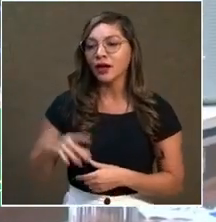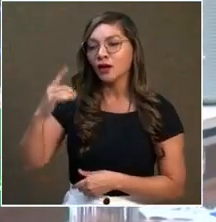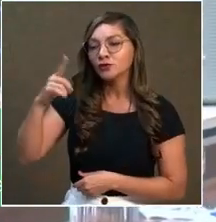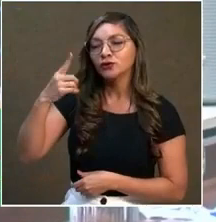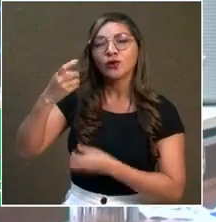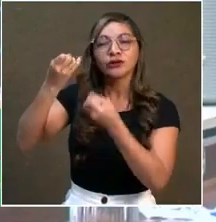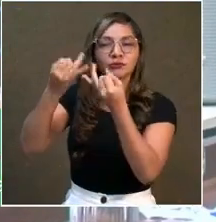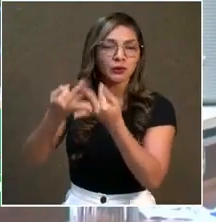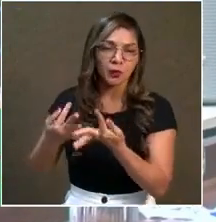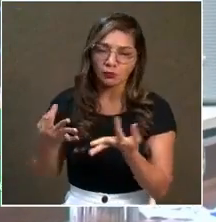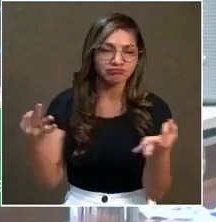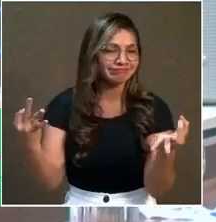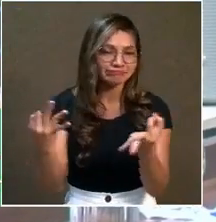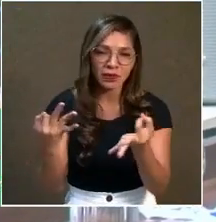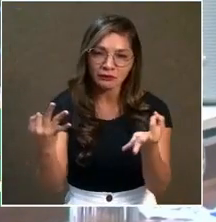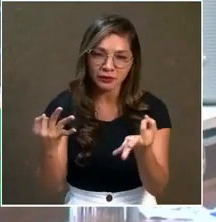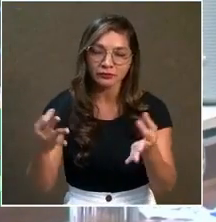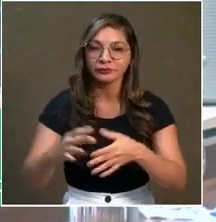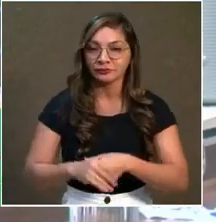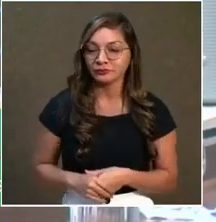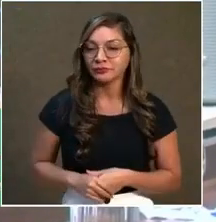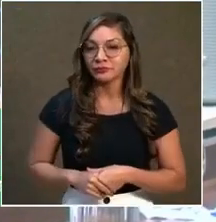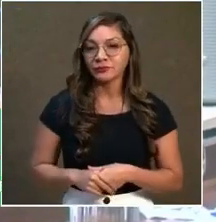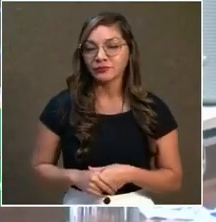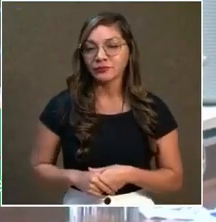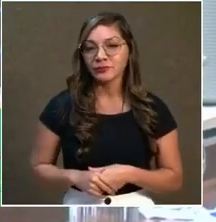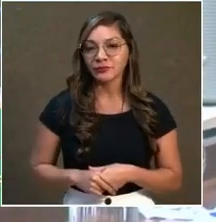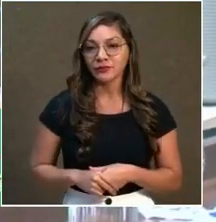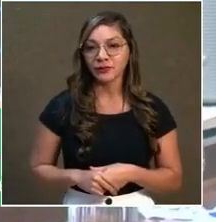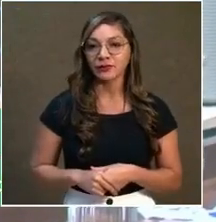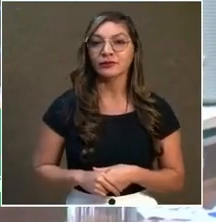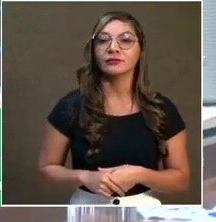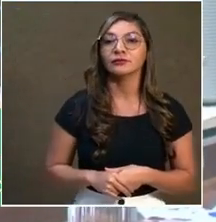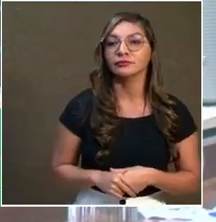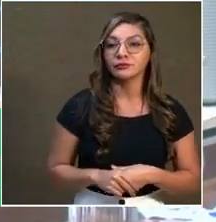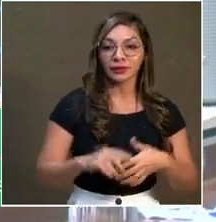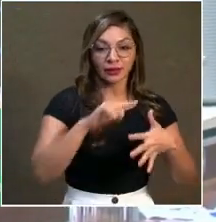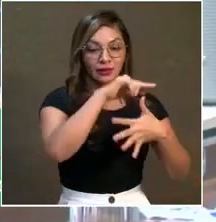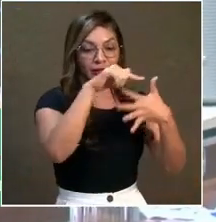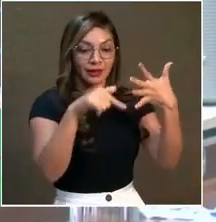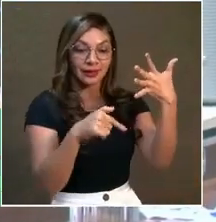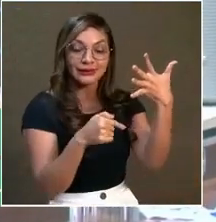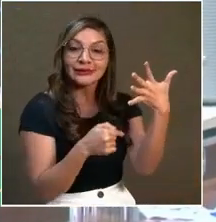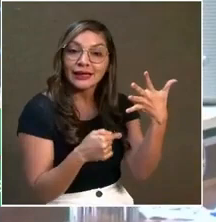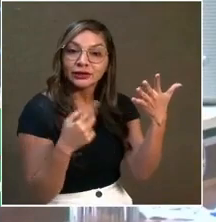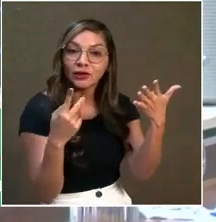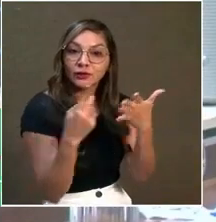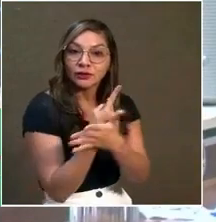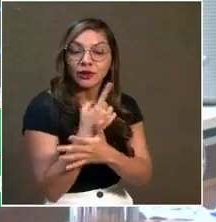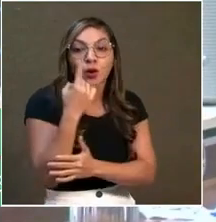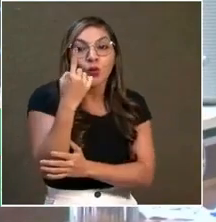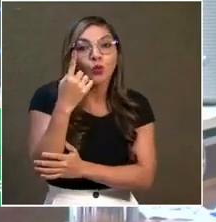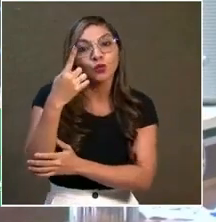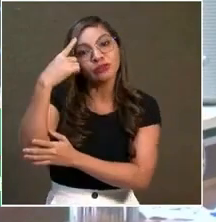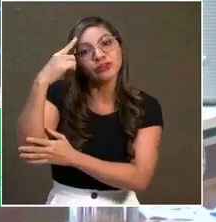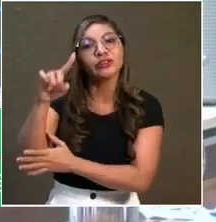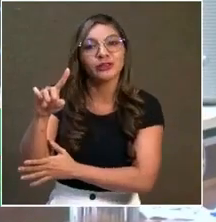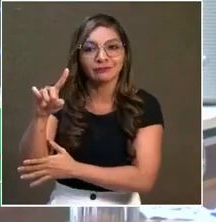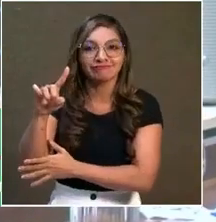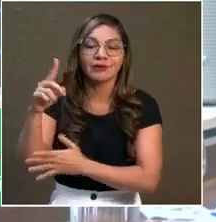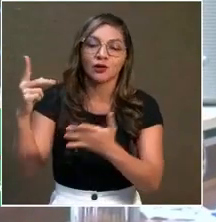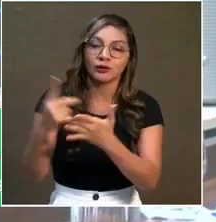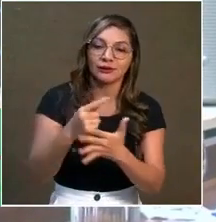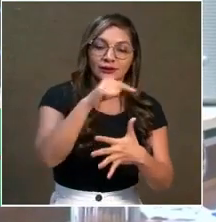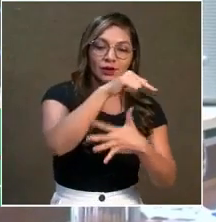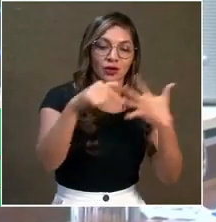muito clara, brilhante, como sempre, deixou claro que, no mínimo, 7 situações ocorreram em um único dia. 7 situações.